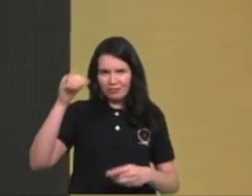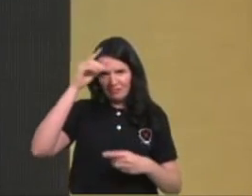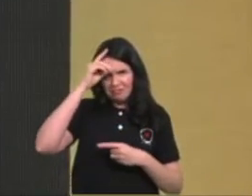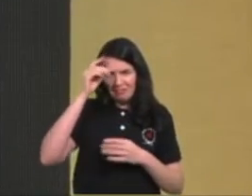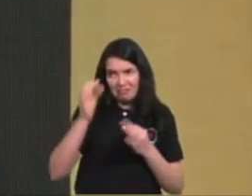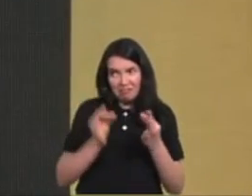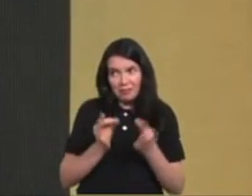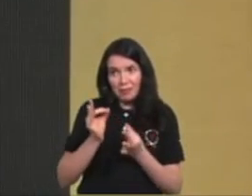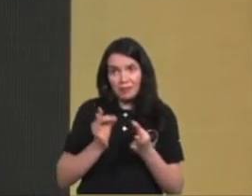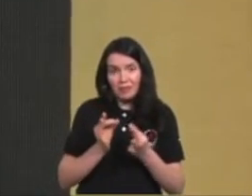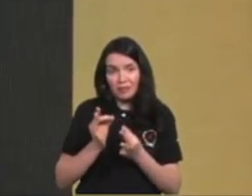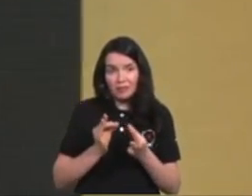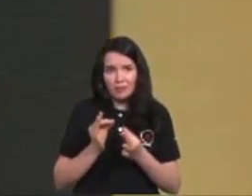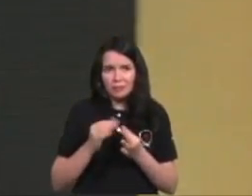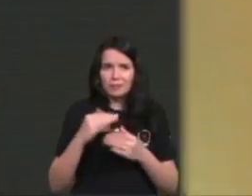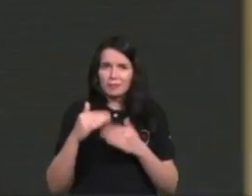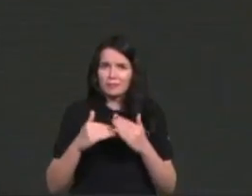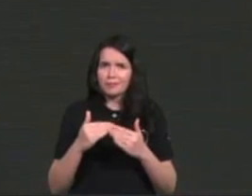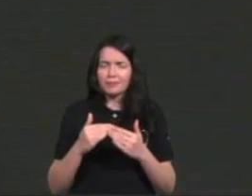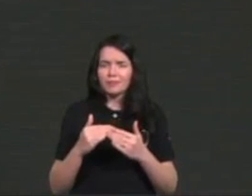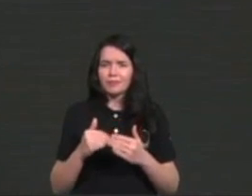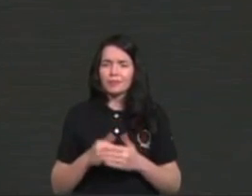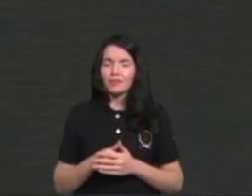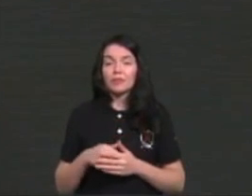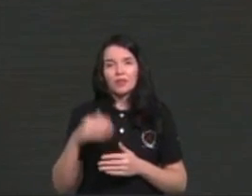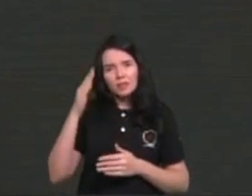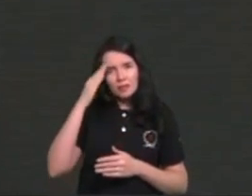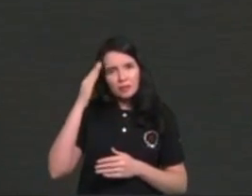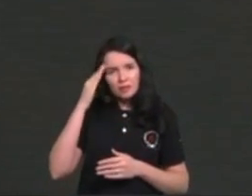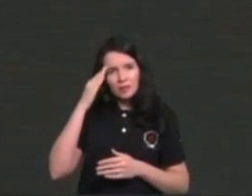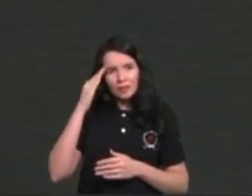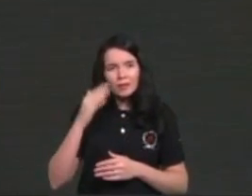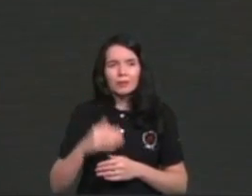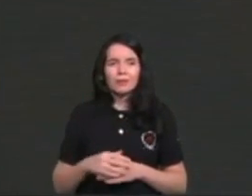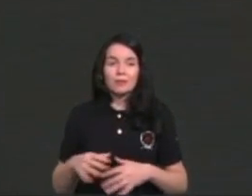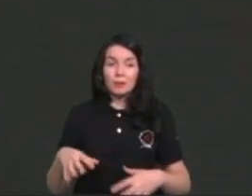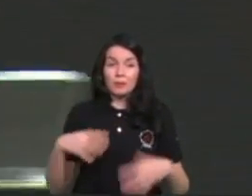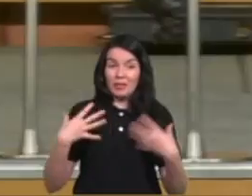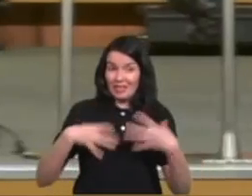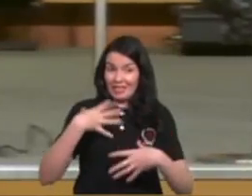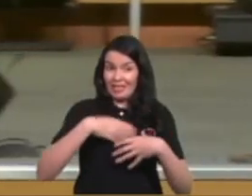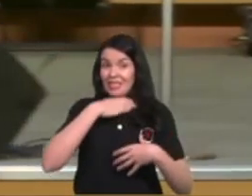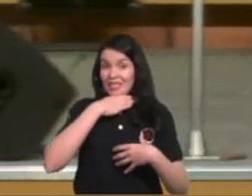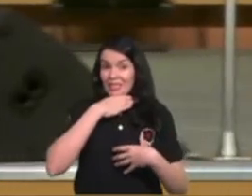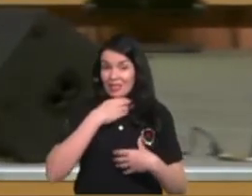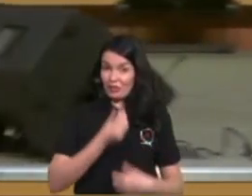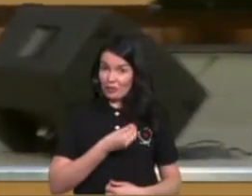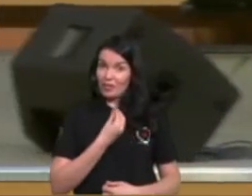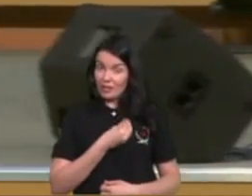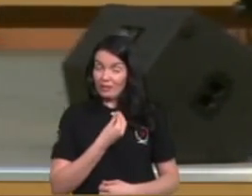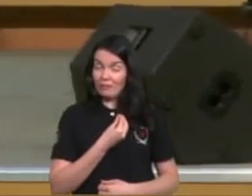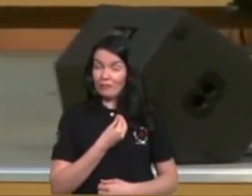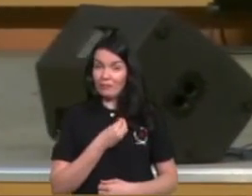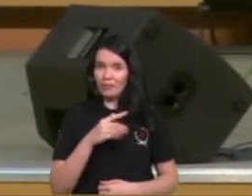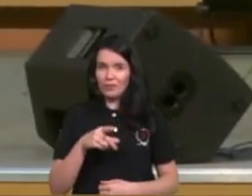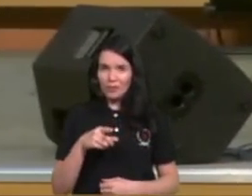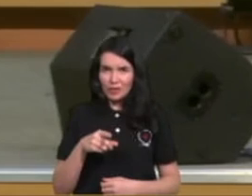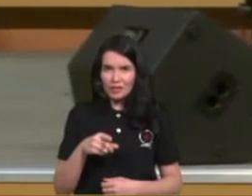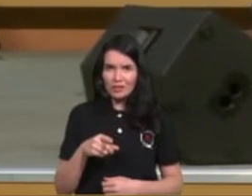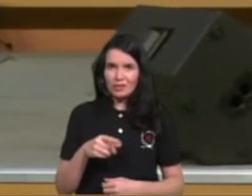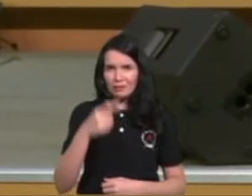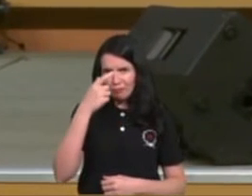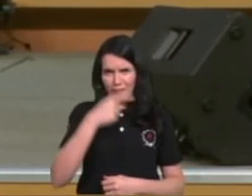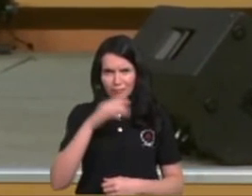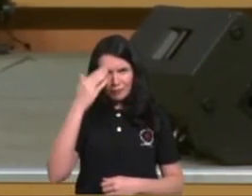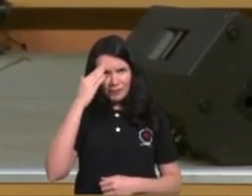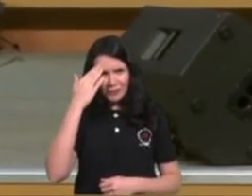aperfeiçoamento Que conversa é essa querido então vamos lá se você tem que sugere uma Crise existencial eu vou te provar você não é o que você pensa